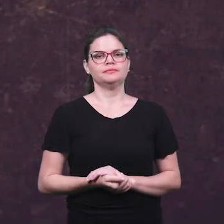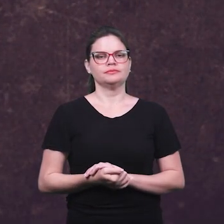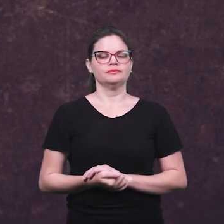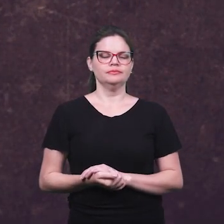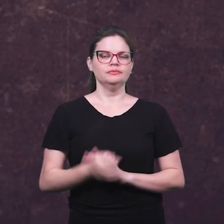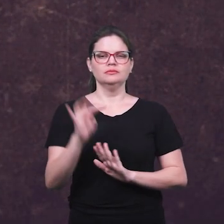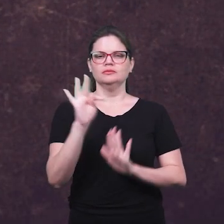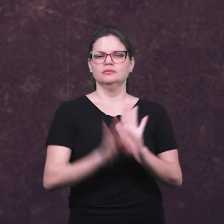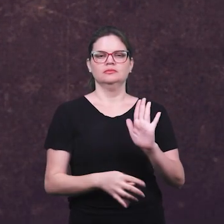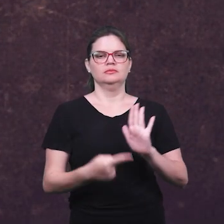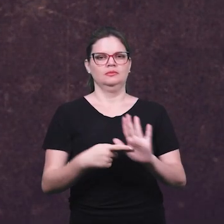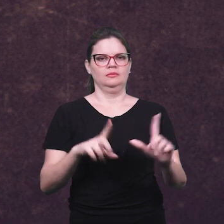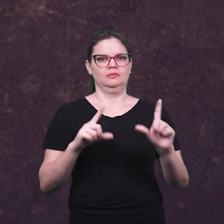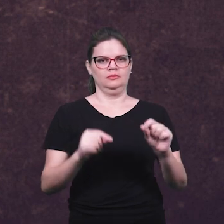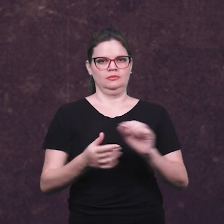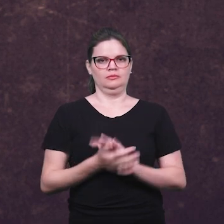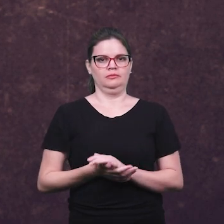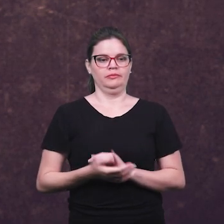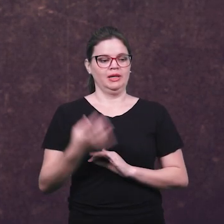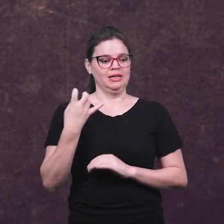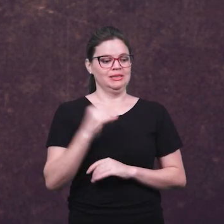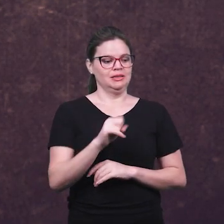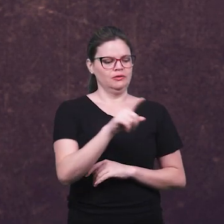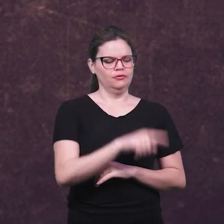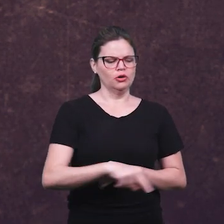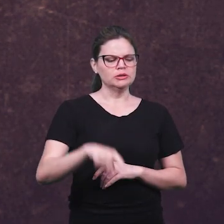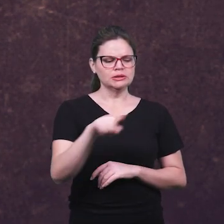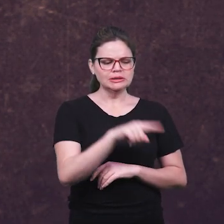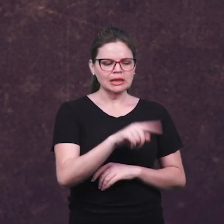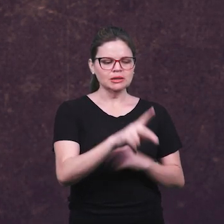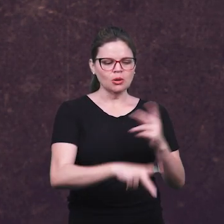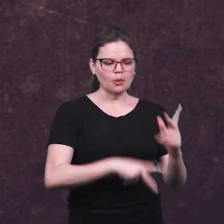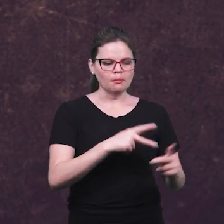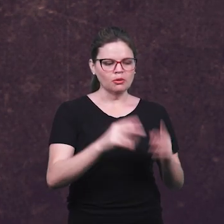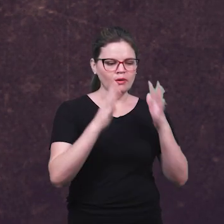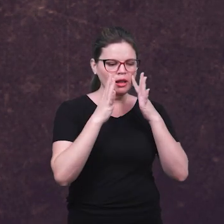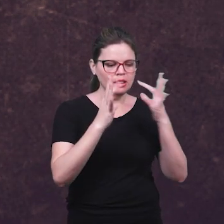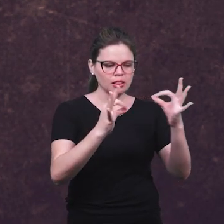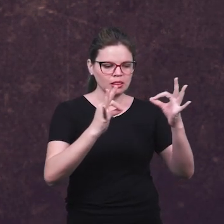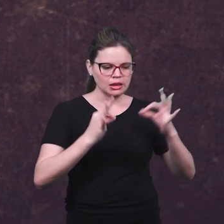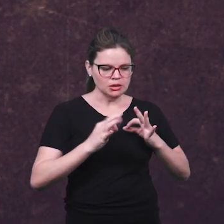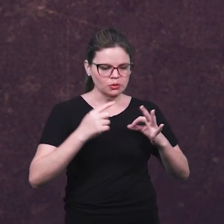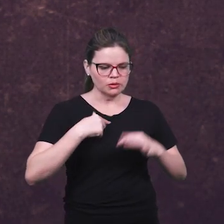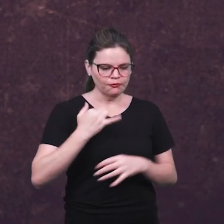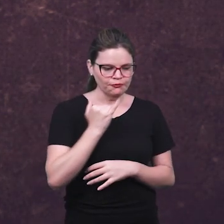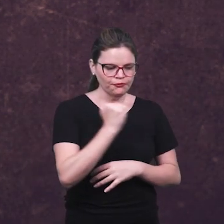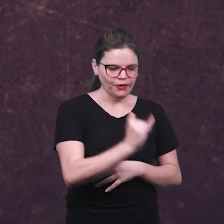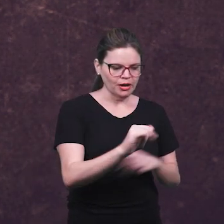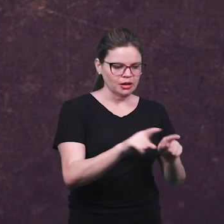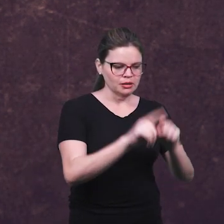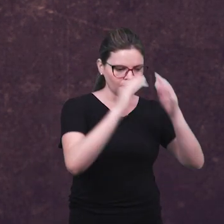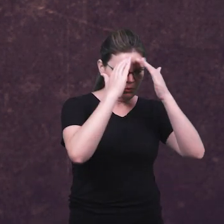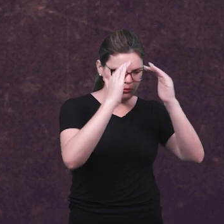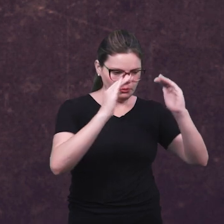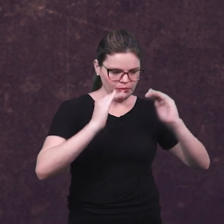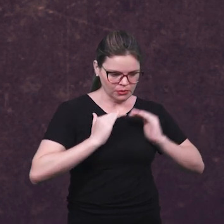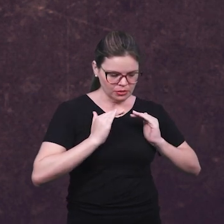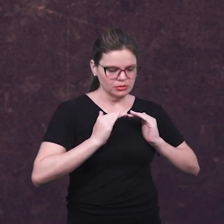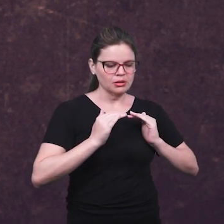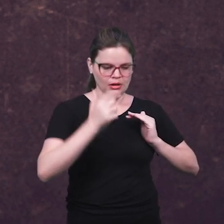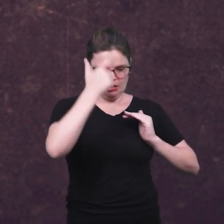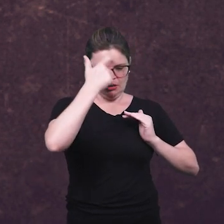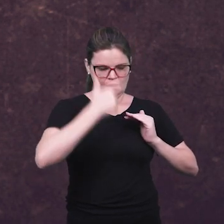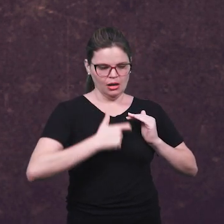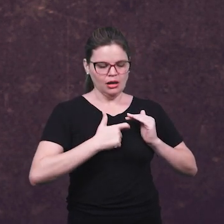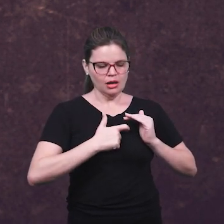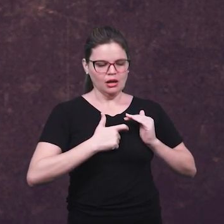agora, pois, se diligentemente ouvirdes a minha voz e guardardes o meu concerto, então